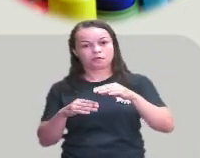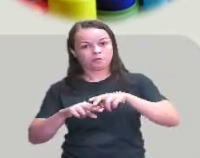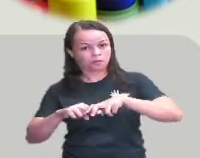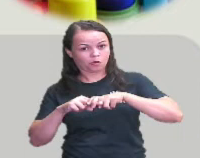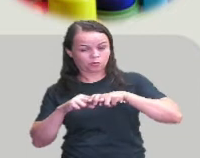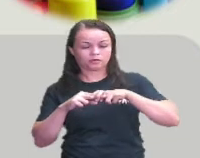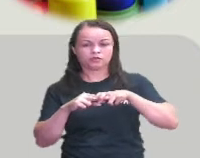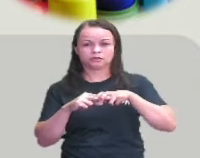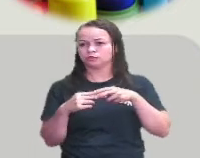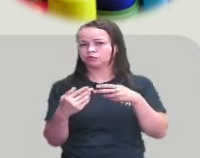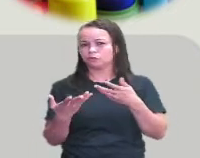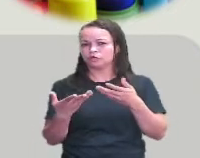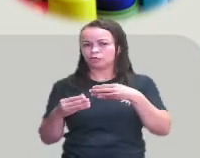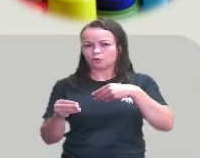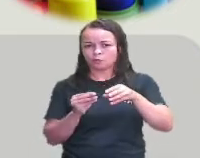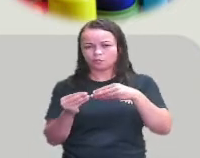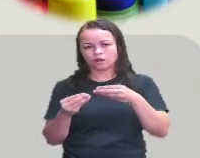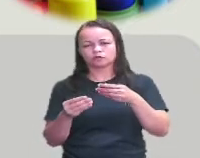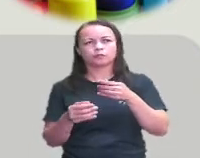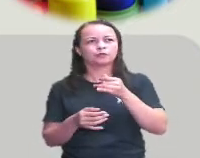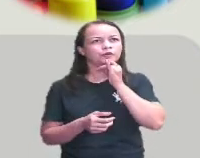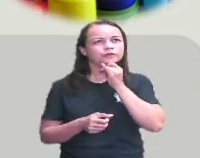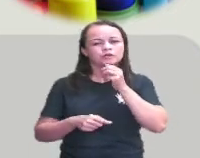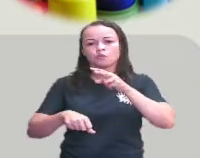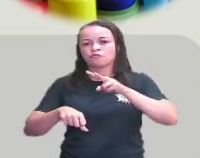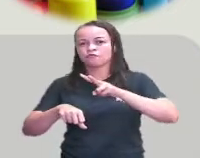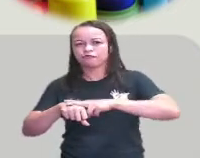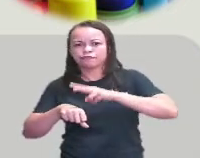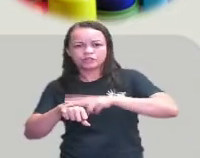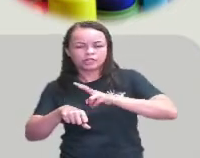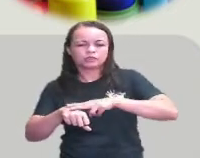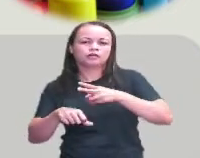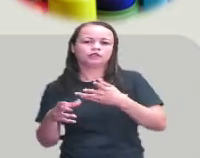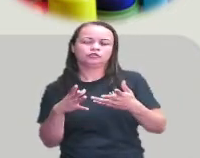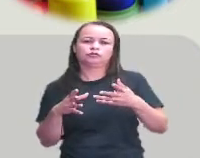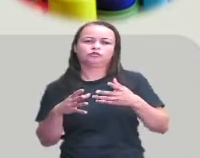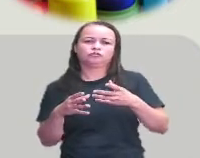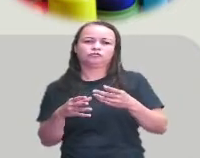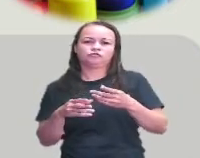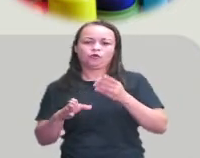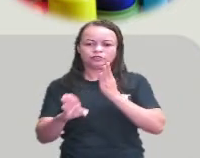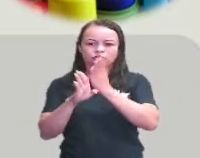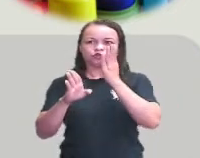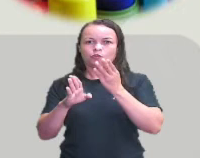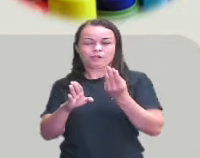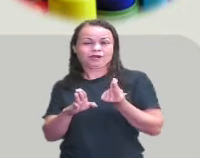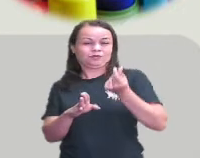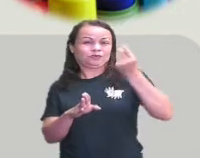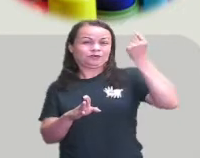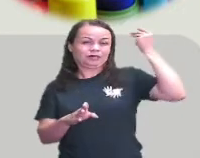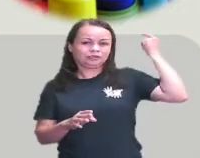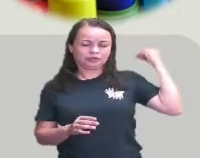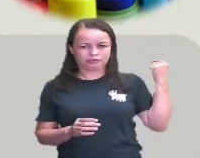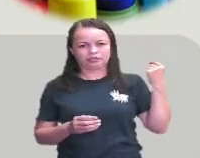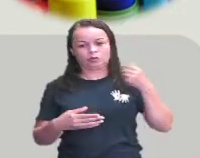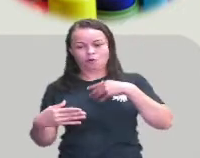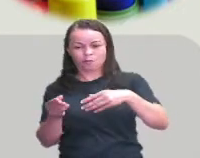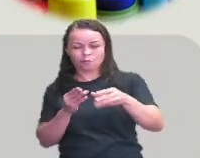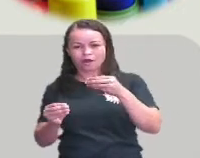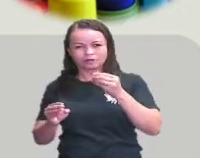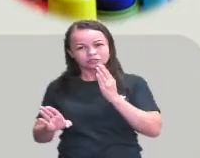citar melhor para vocês. O vidro foi descoberto há muito mais tempo do que o plástico. O plástico tem uma descoberta mais